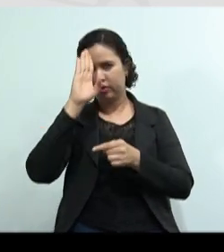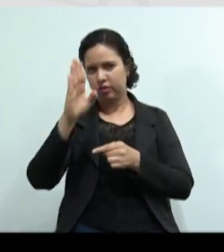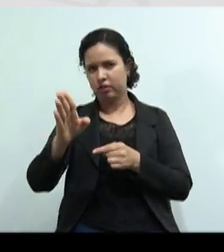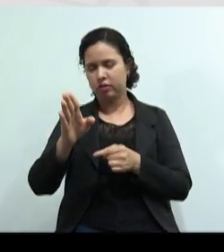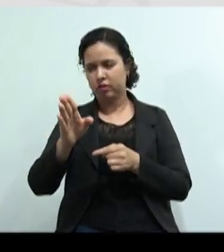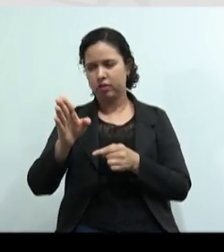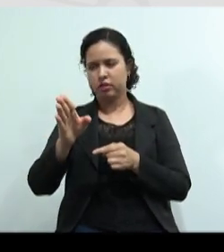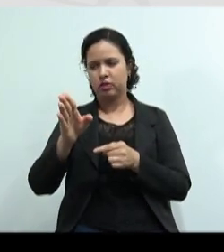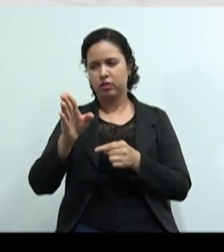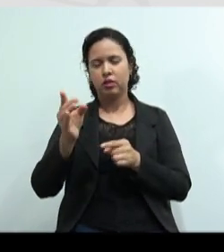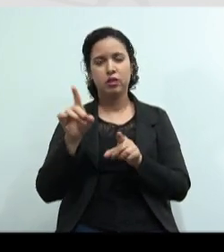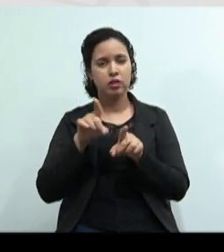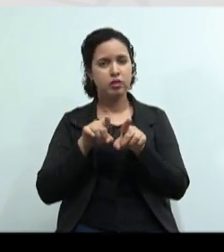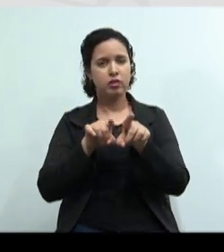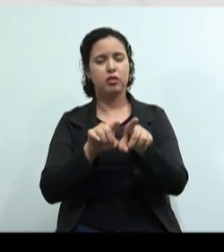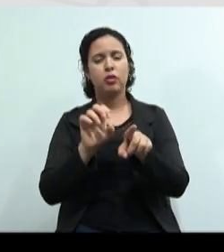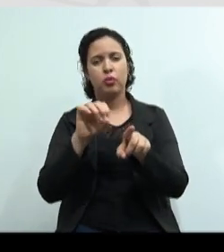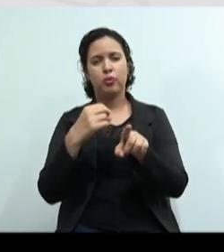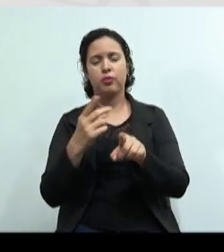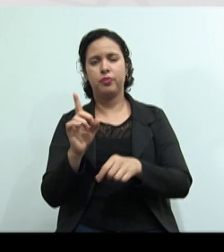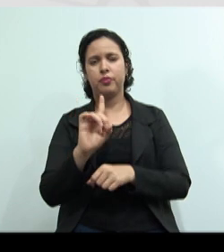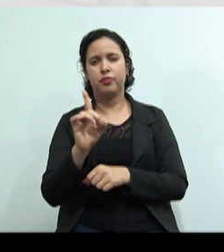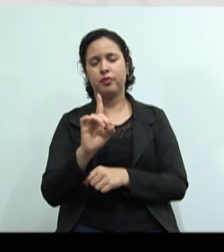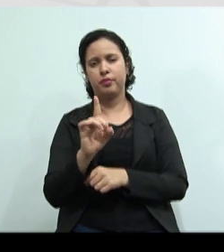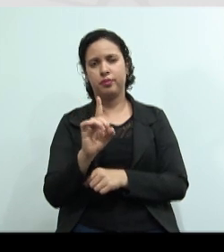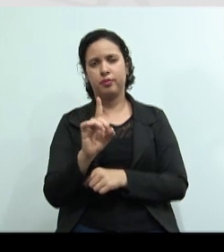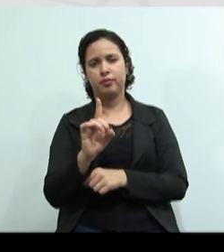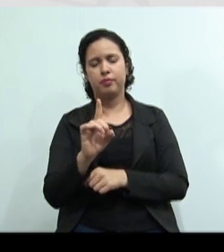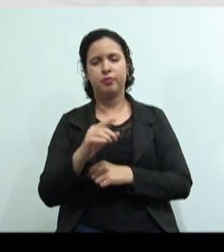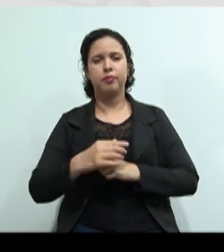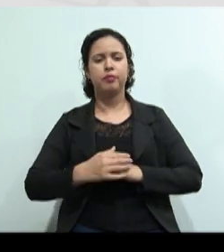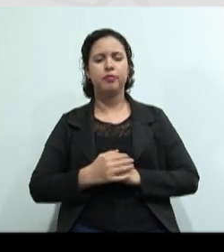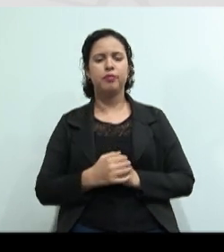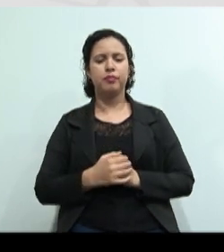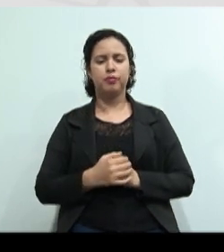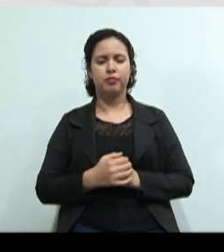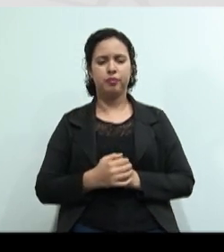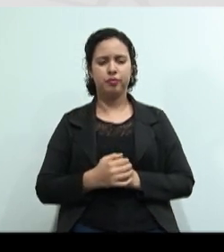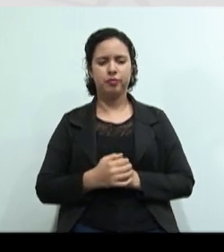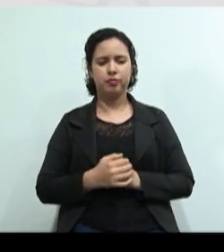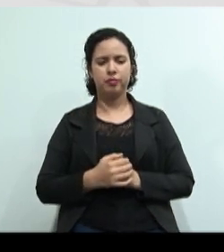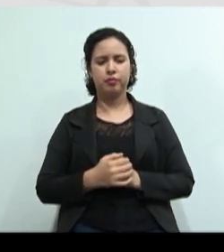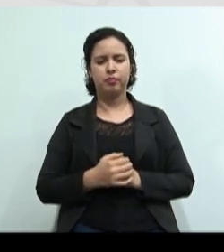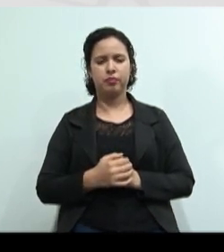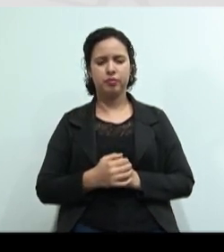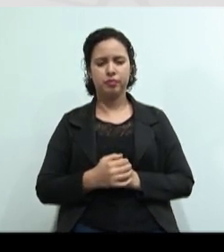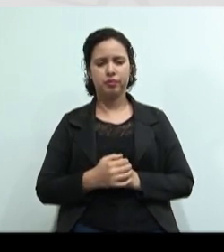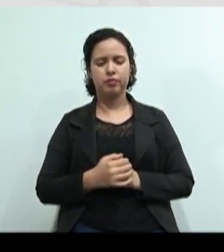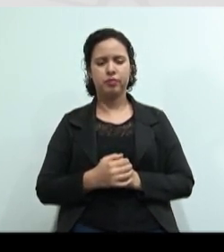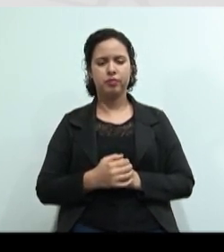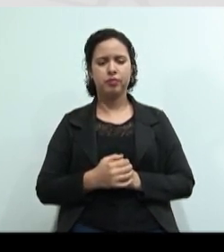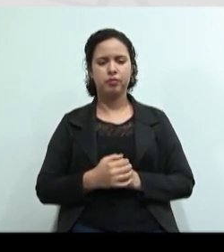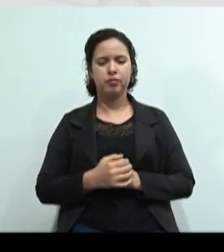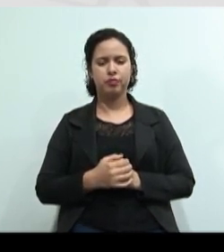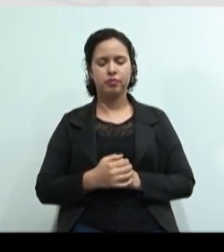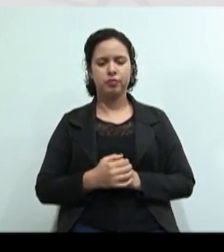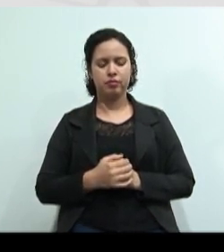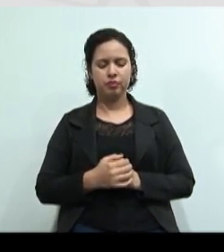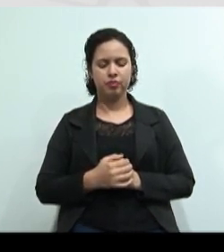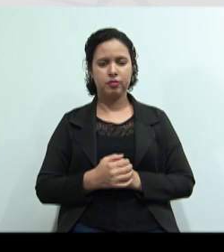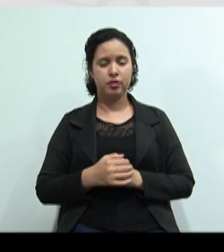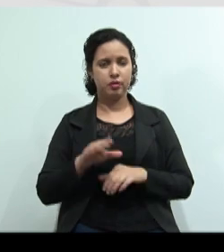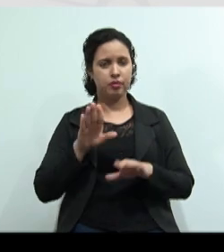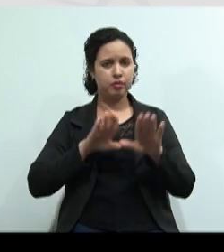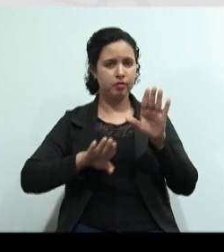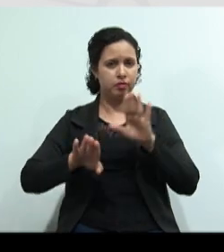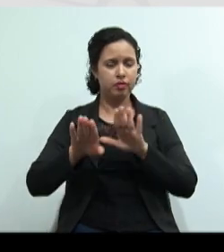segui-los ou não, de acordo com os objetivos traçados para a empresa. Ok, então continuando aqui, muito